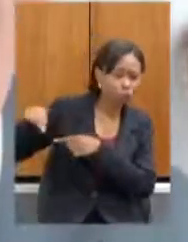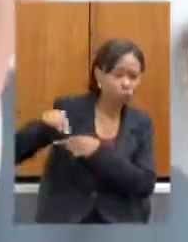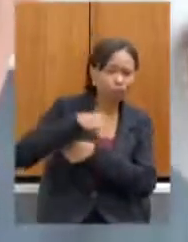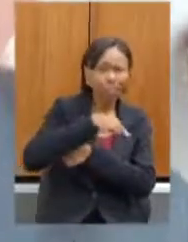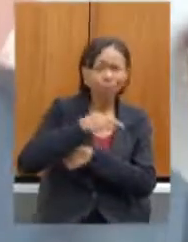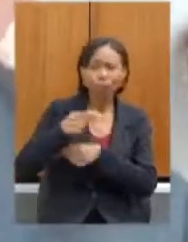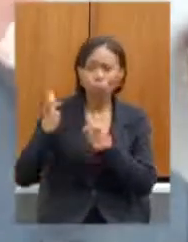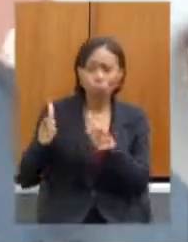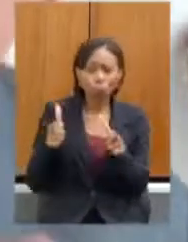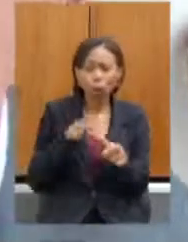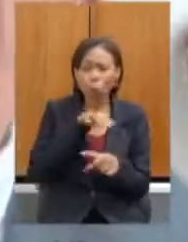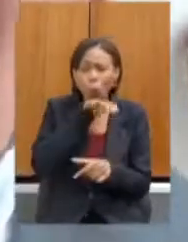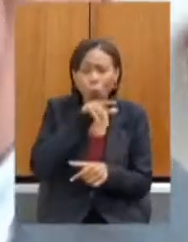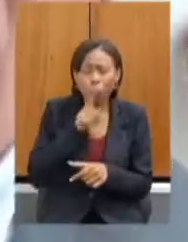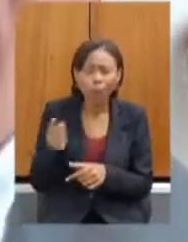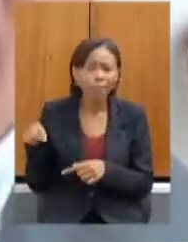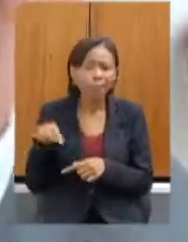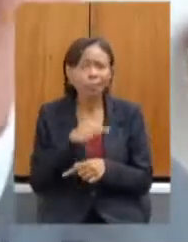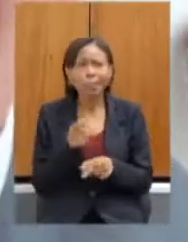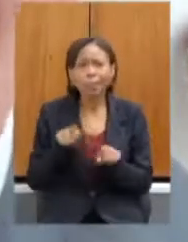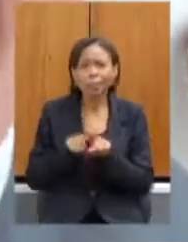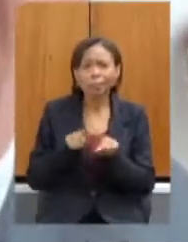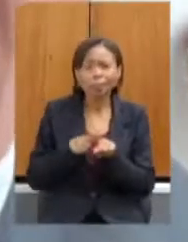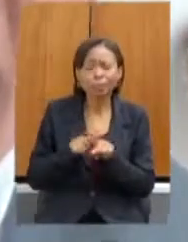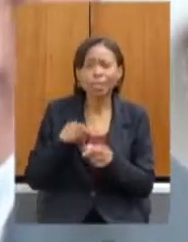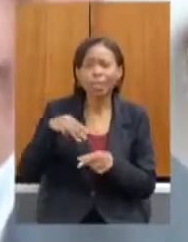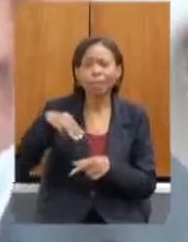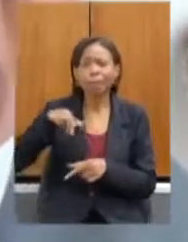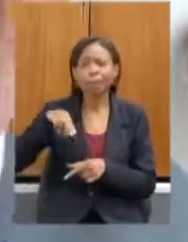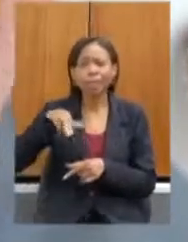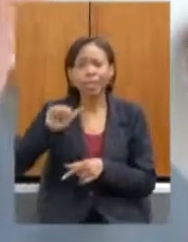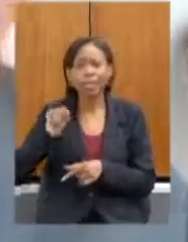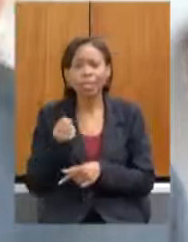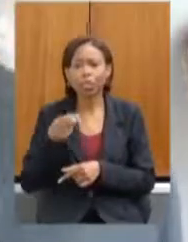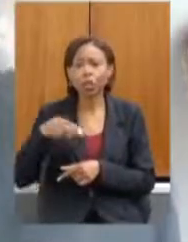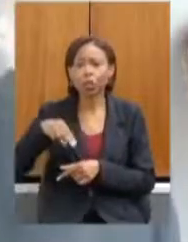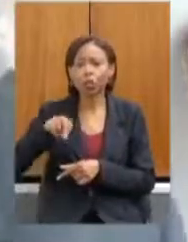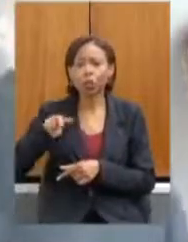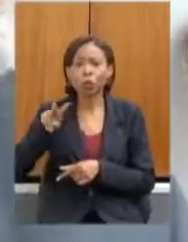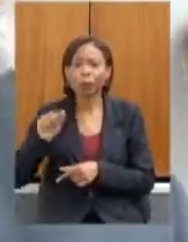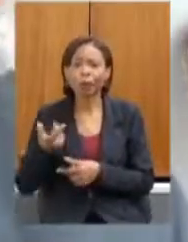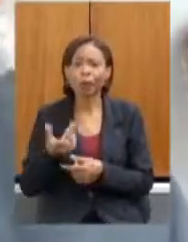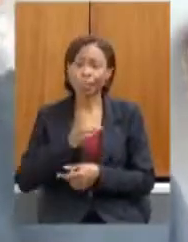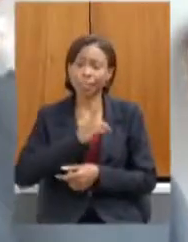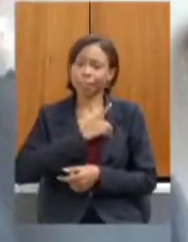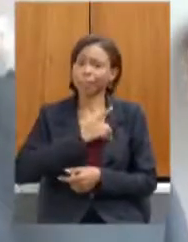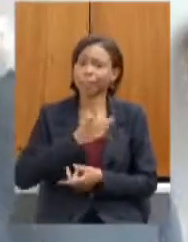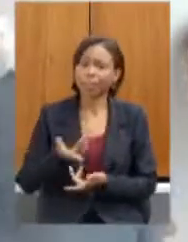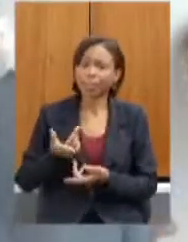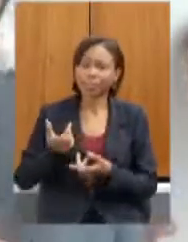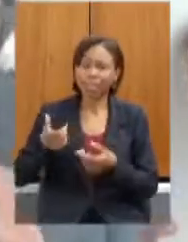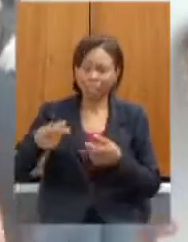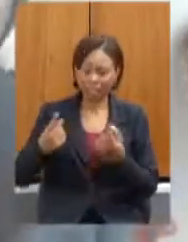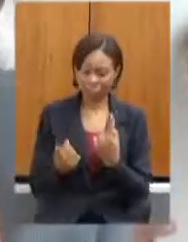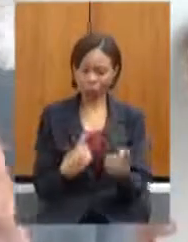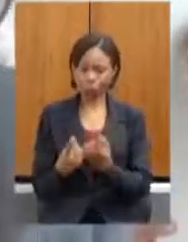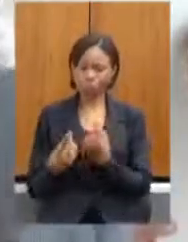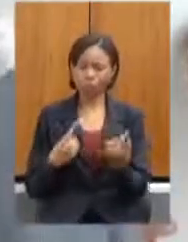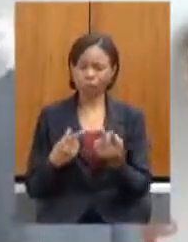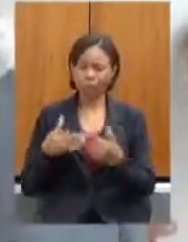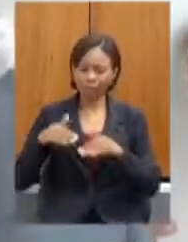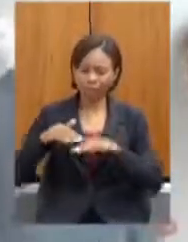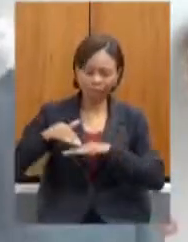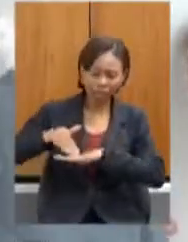fazer hemodiálise paciente tem que sair de Minas Novas aí a Diamantina também e as quando estradas péssimas é